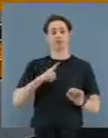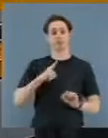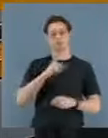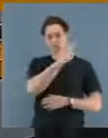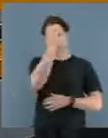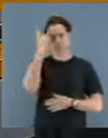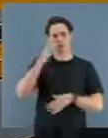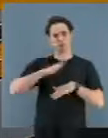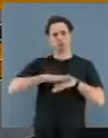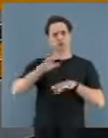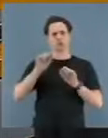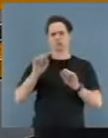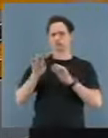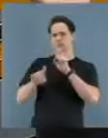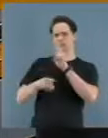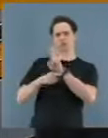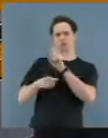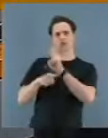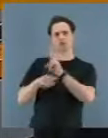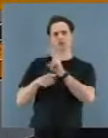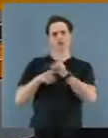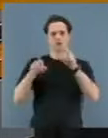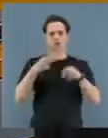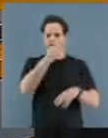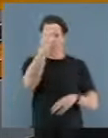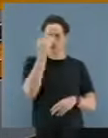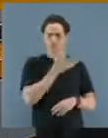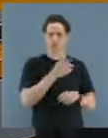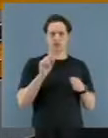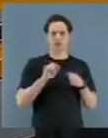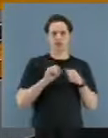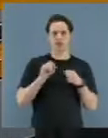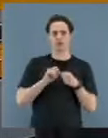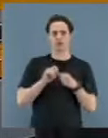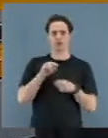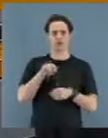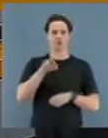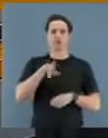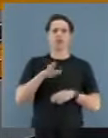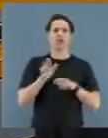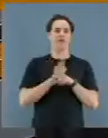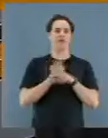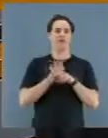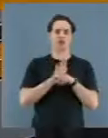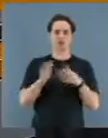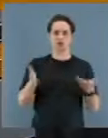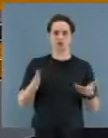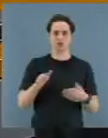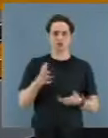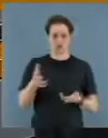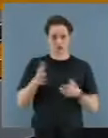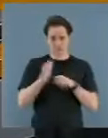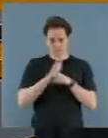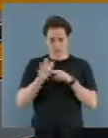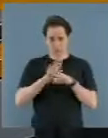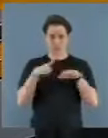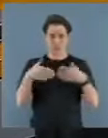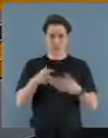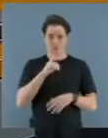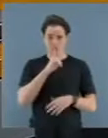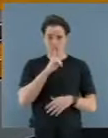desastroso é ficar defendendo o depoente como as pessoas estão fazendo aqui. Isso é não investigar. Quer investigar? Então fique em